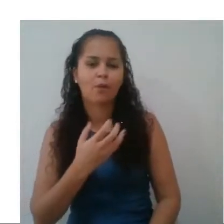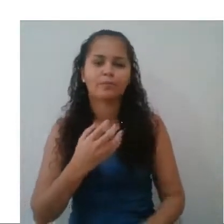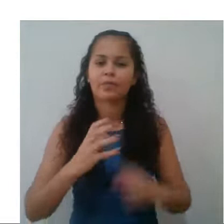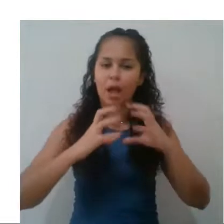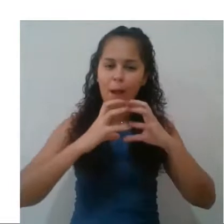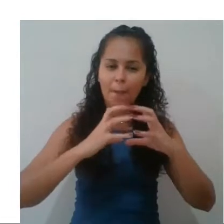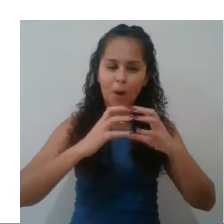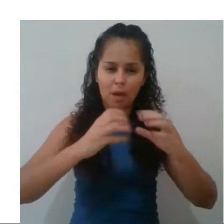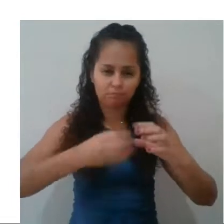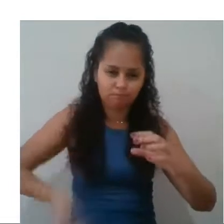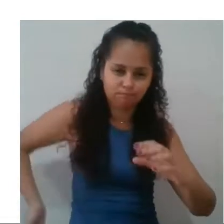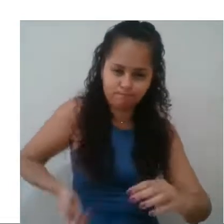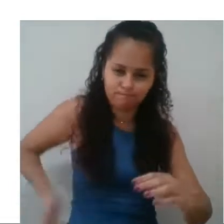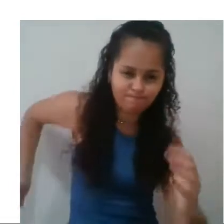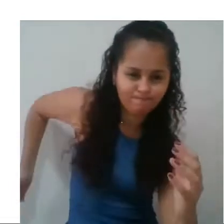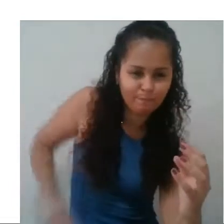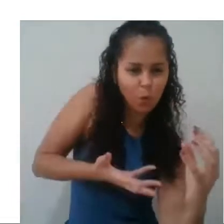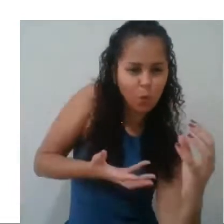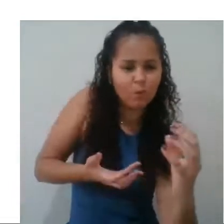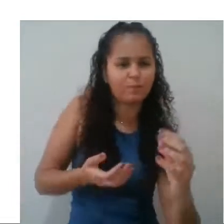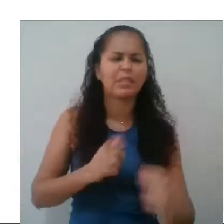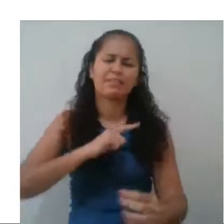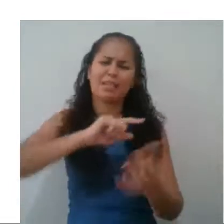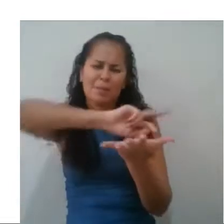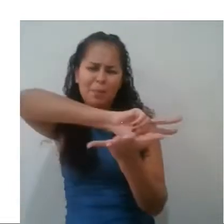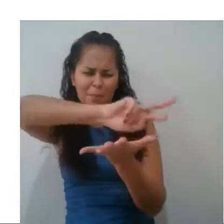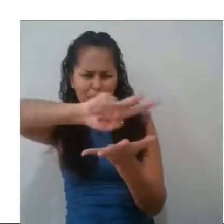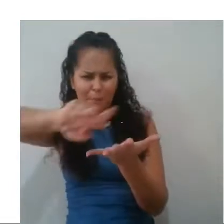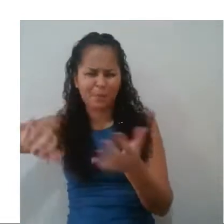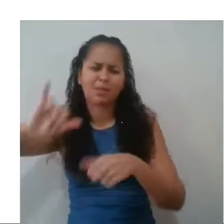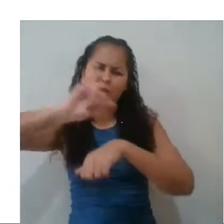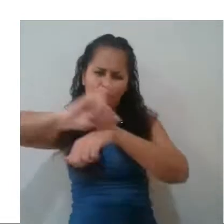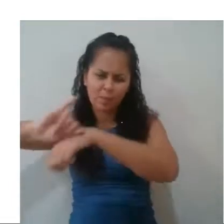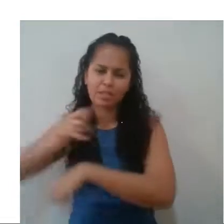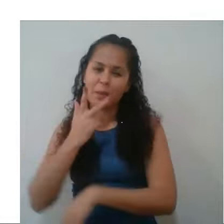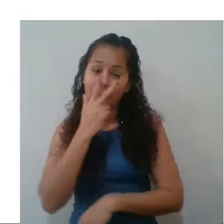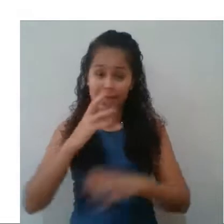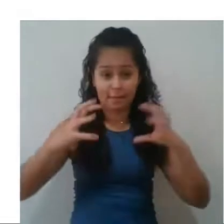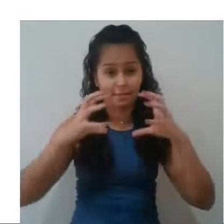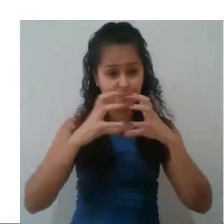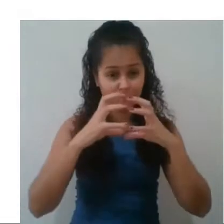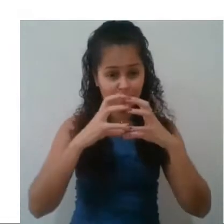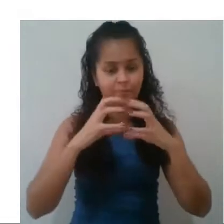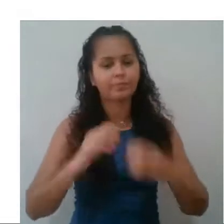bilhar, uma bola de boliche, e assim por diante. Diversos objetos que possuem uma forma esférica.